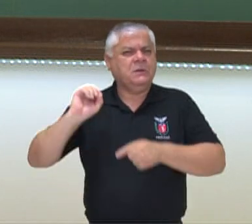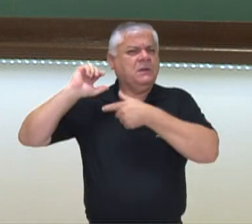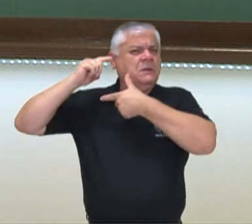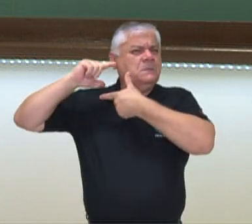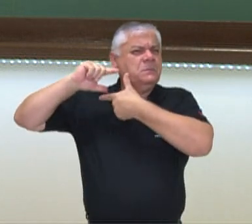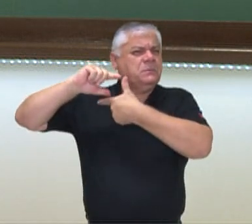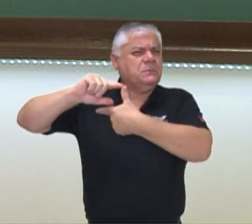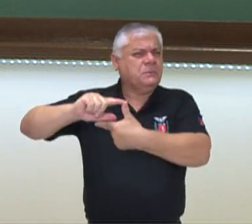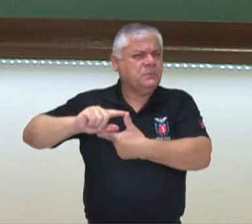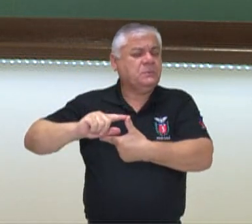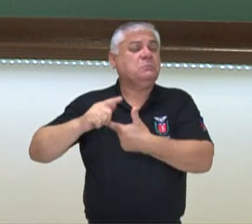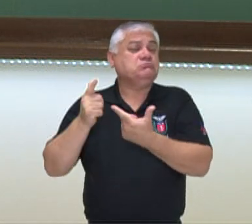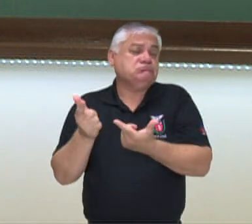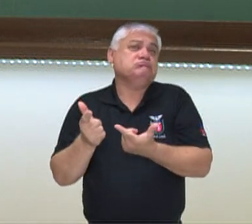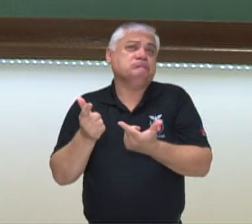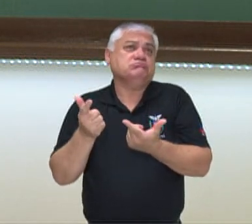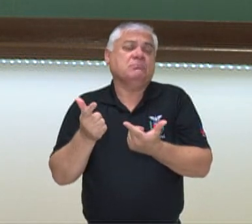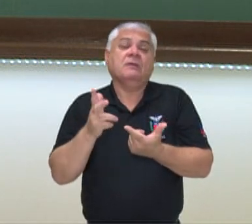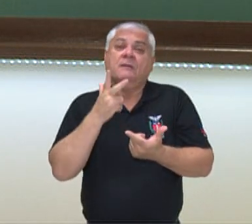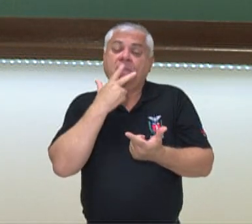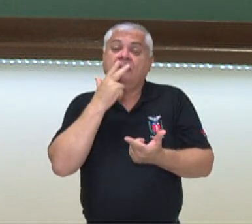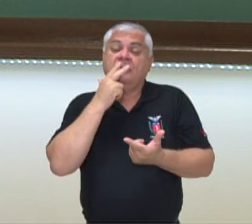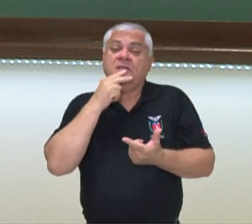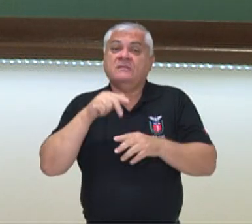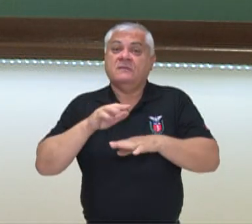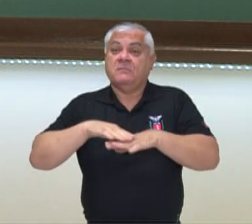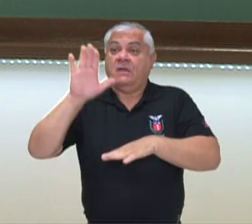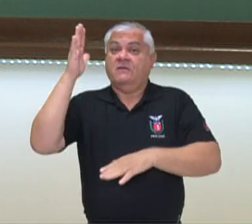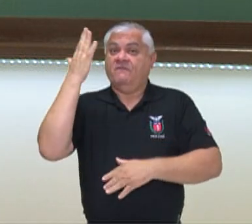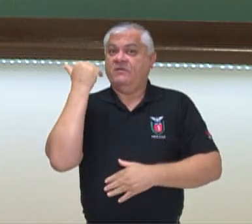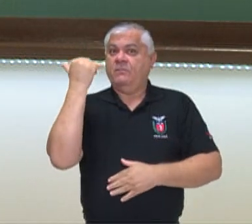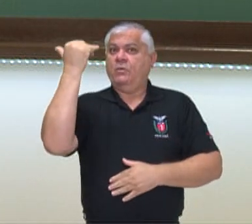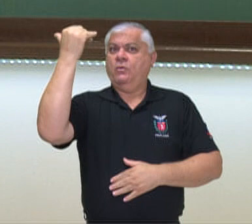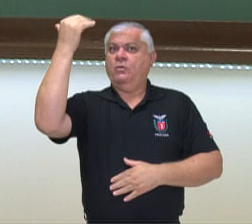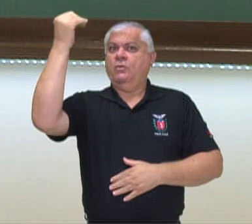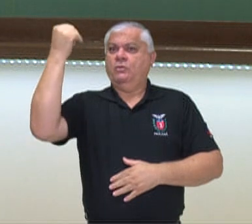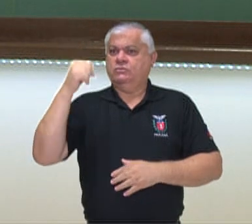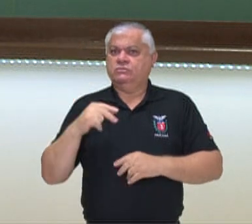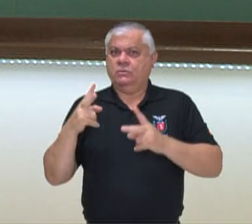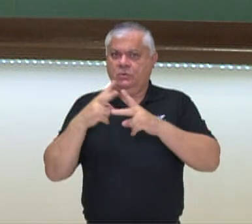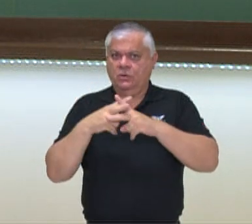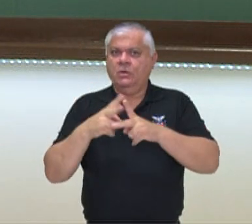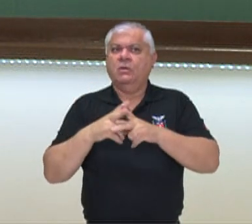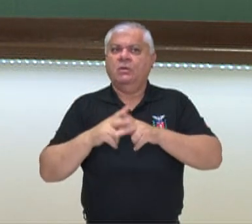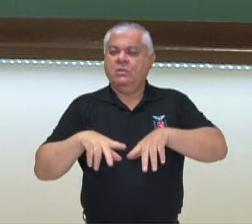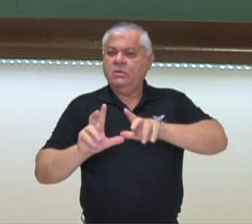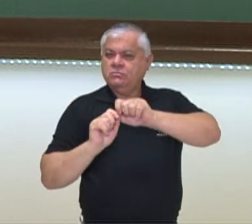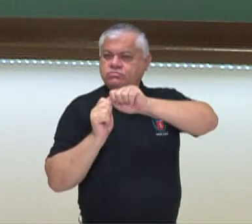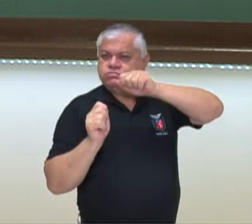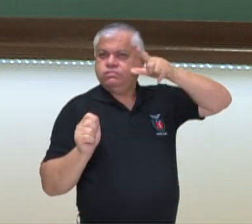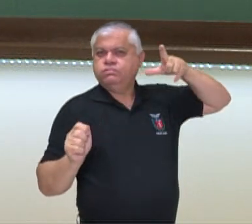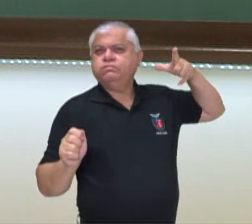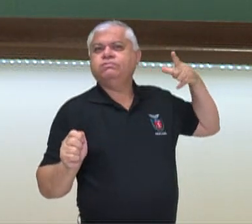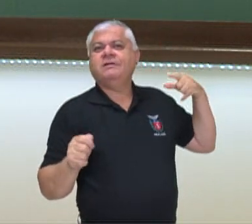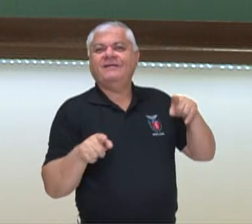até os grandes guerreiros Shondaro, eles conseguiam desviar de flechas, né? Então veja